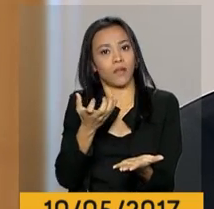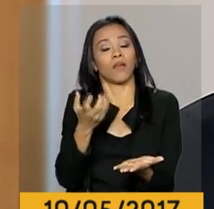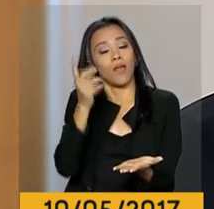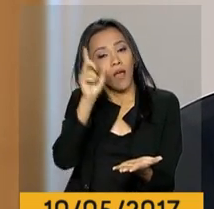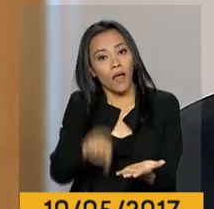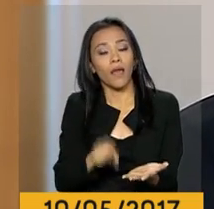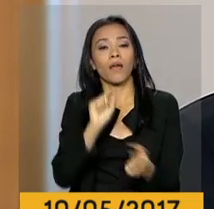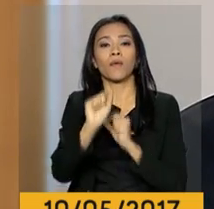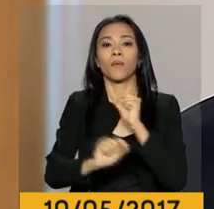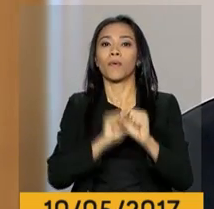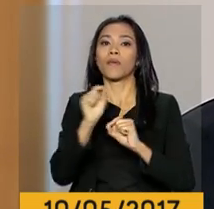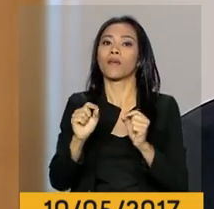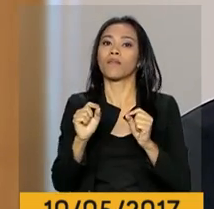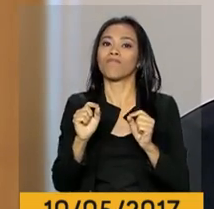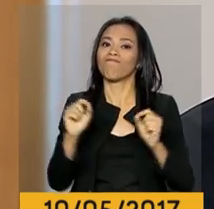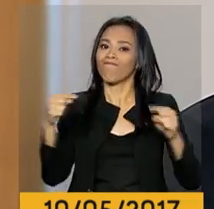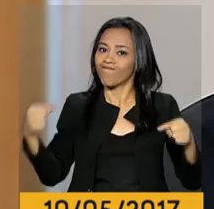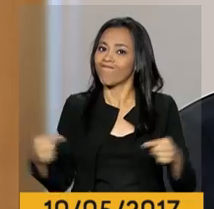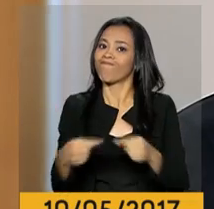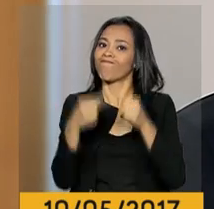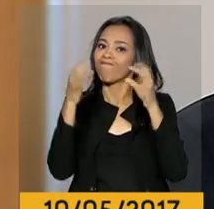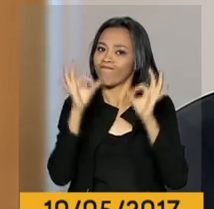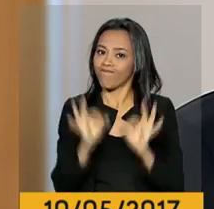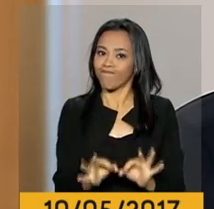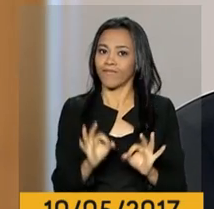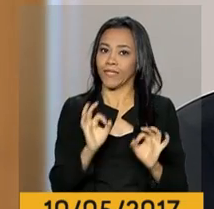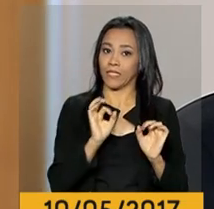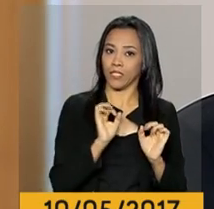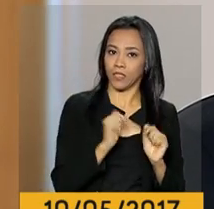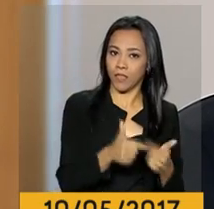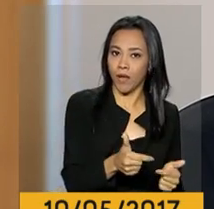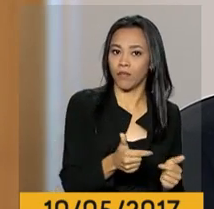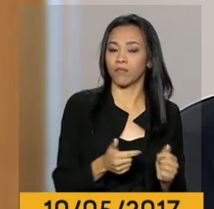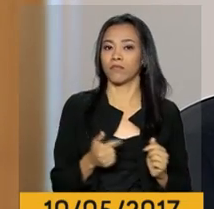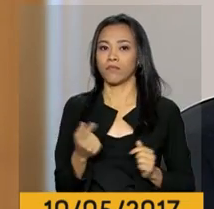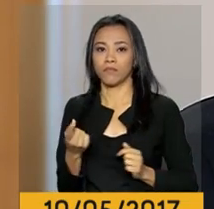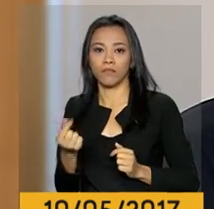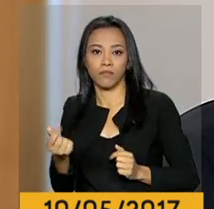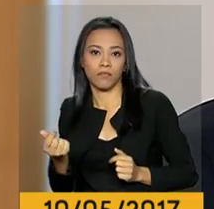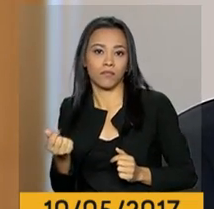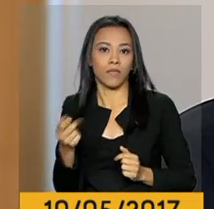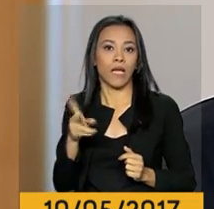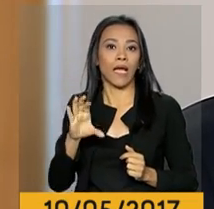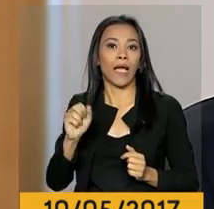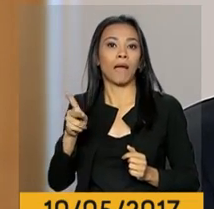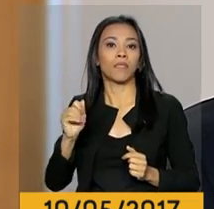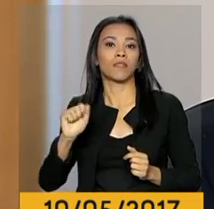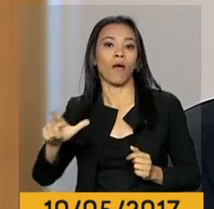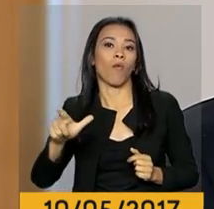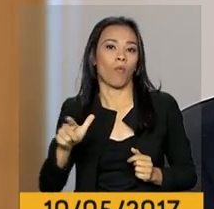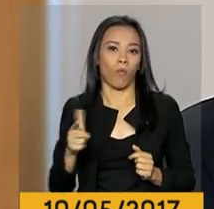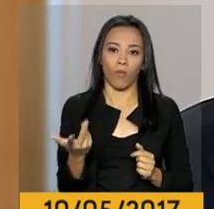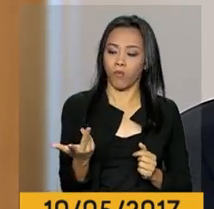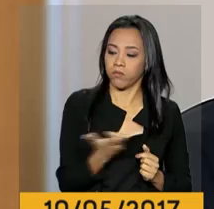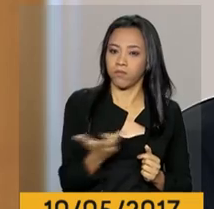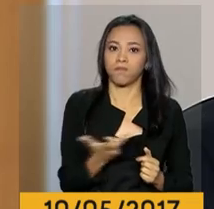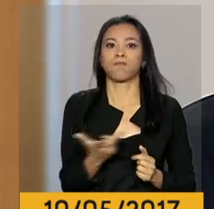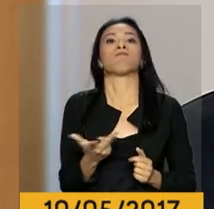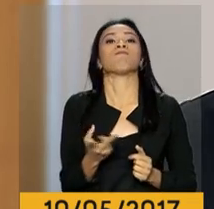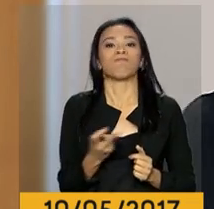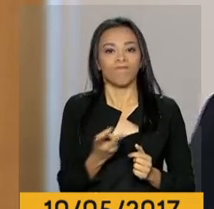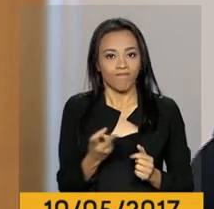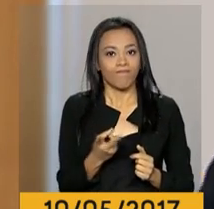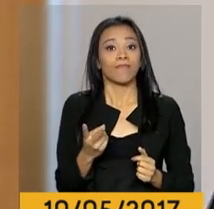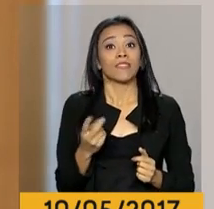conexão eh adequada entre o capital tal e o trabalho porque o capital só tem sentido se prestar e emprestar ou ter